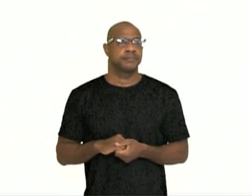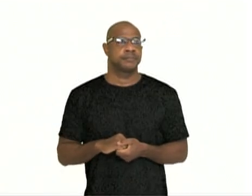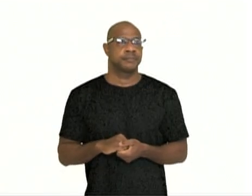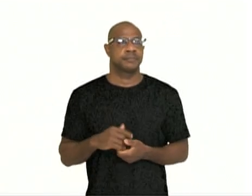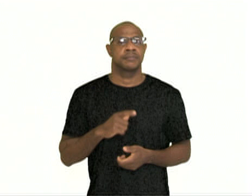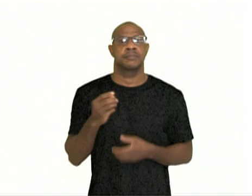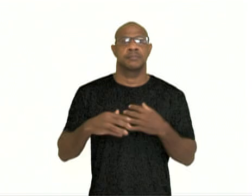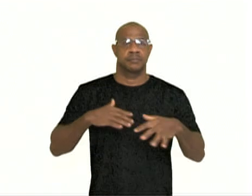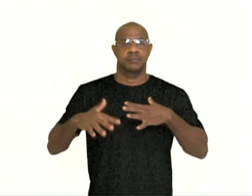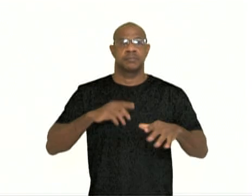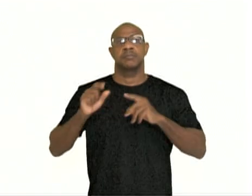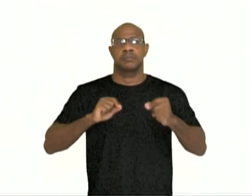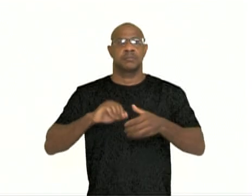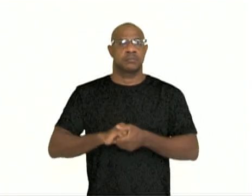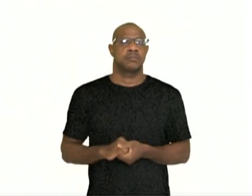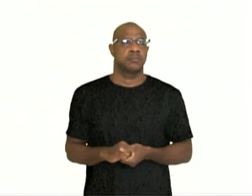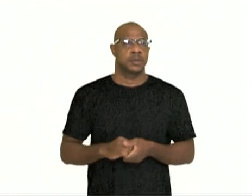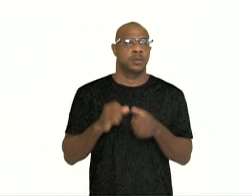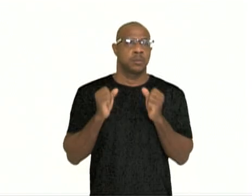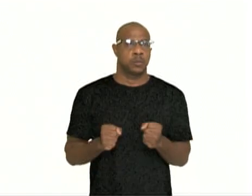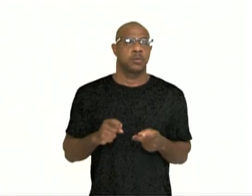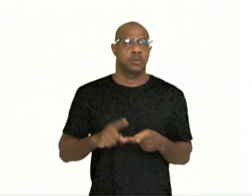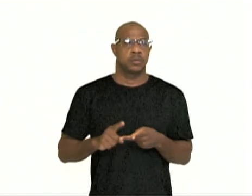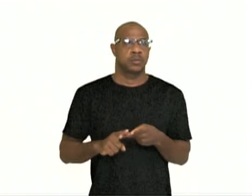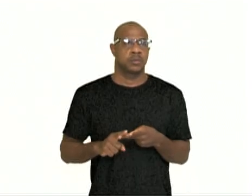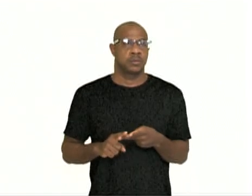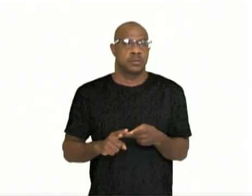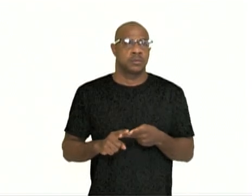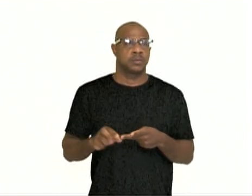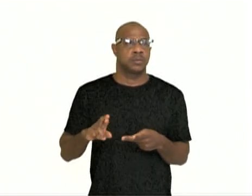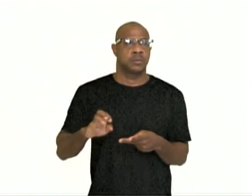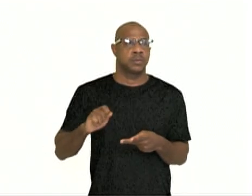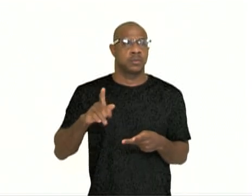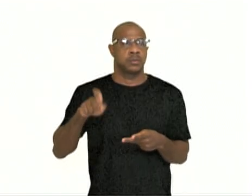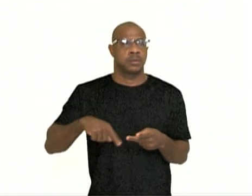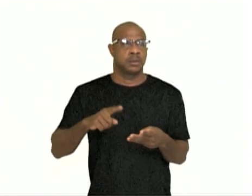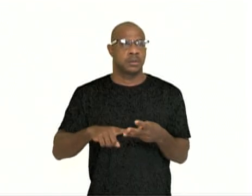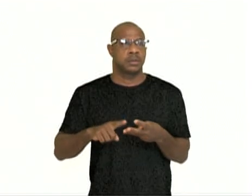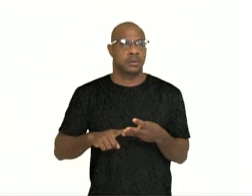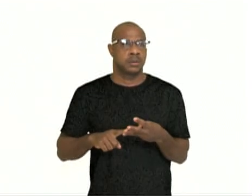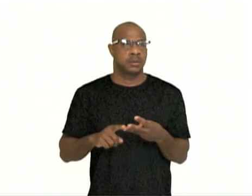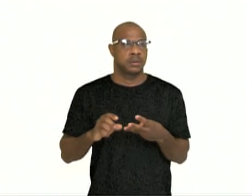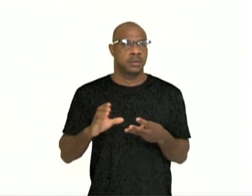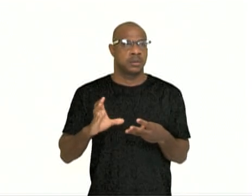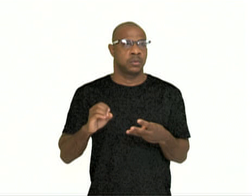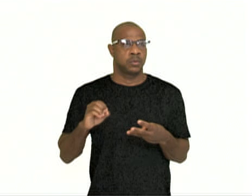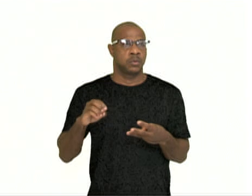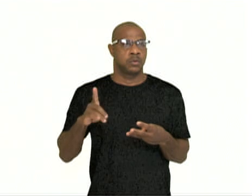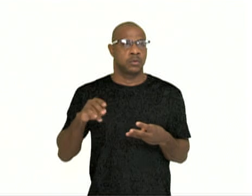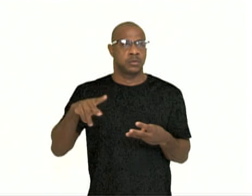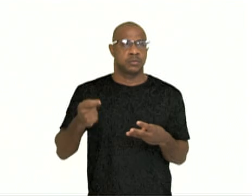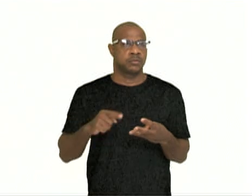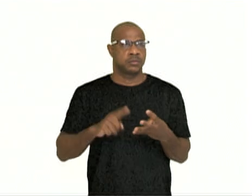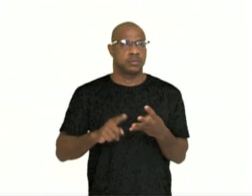São movimentos de defesa: o rolê, a cocorinha, o AU, a negativa, a esquiva de frente,